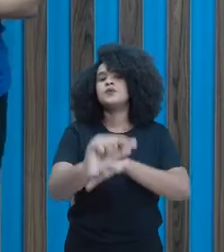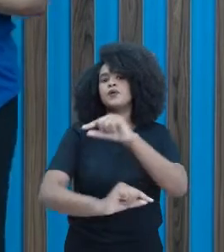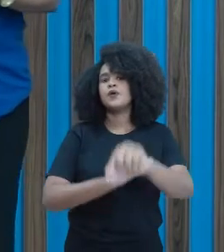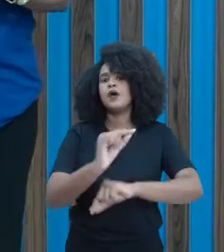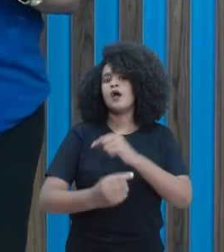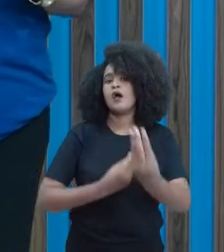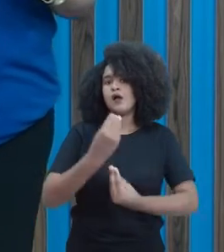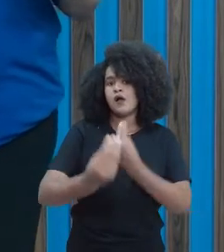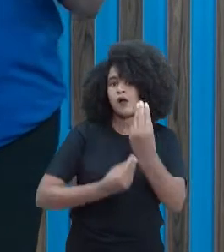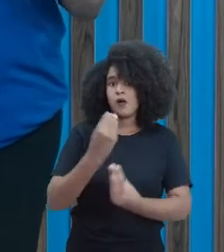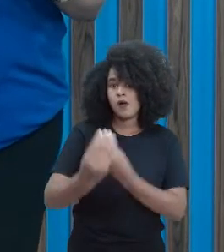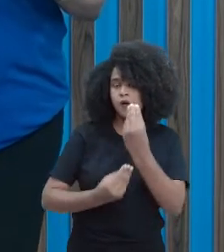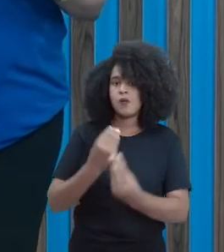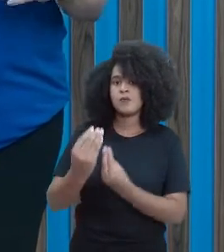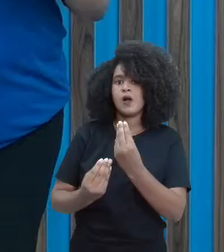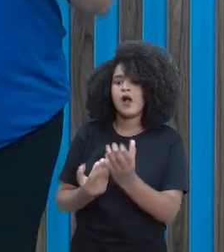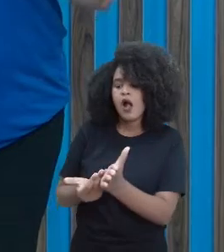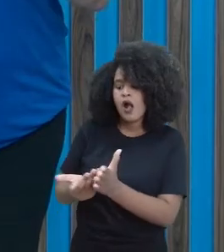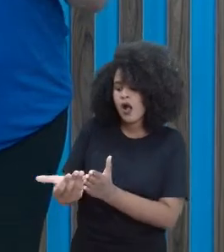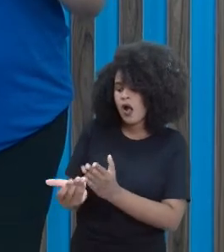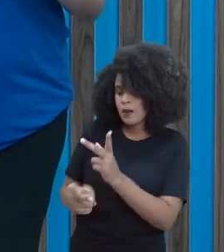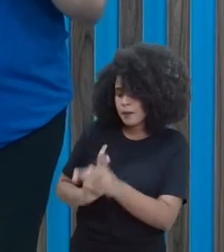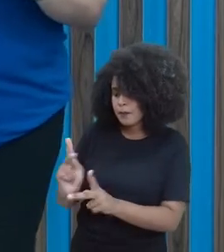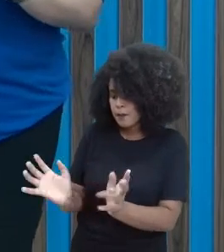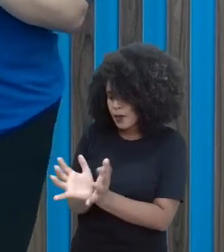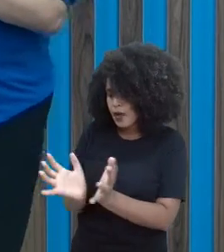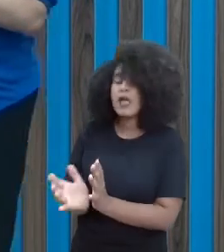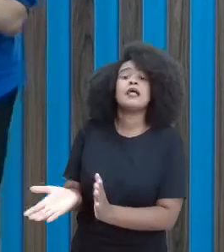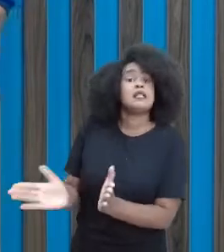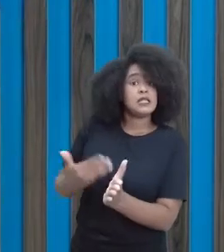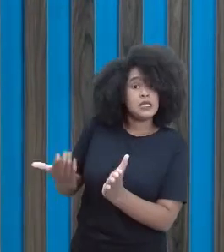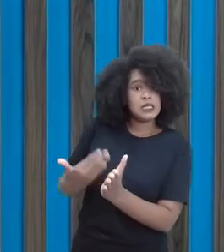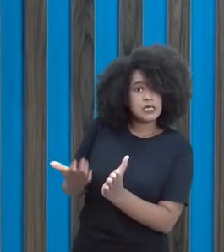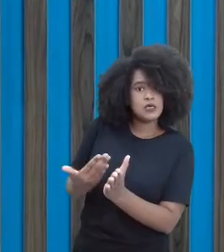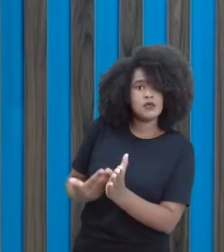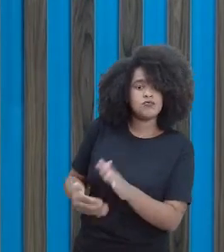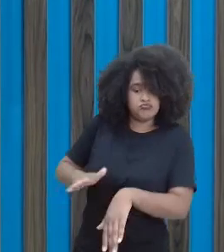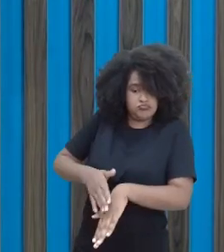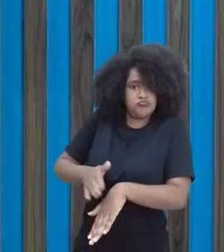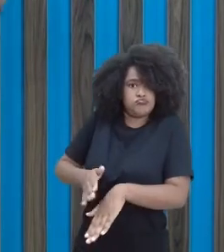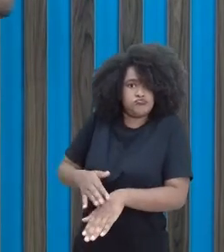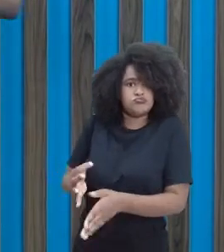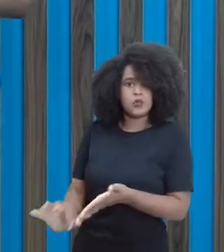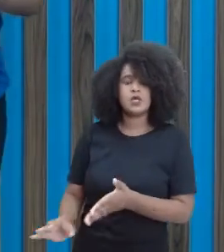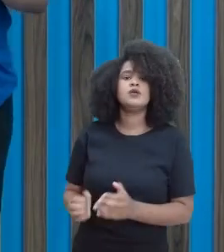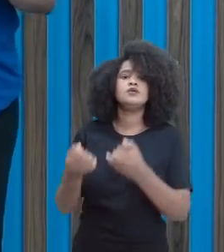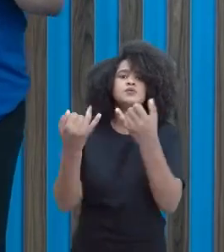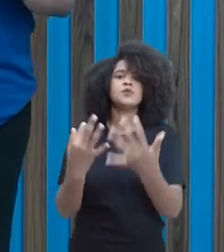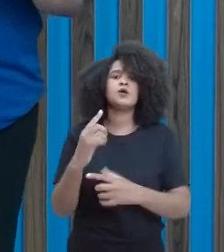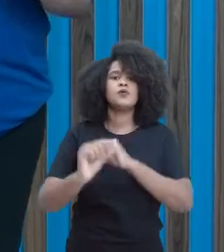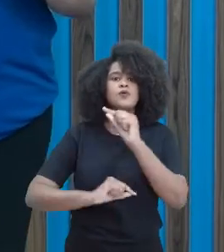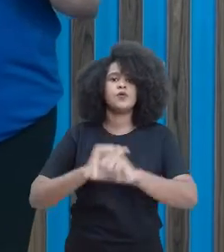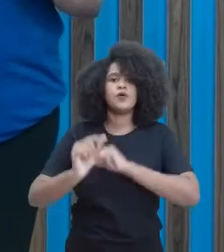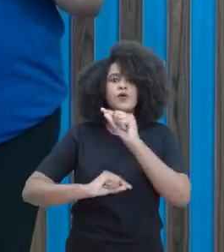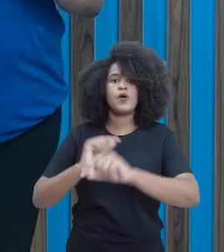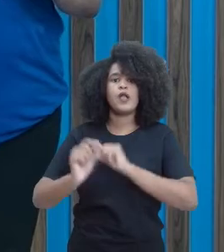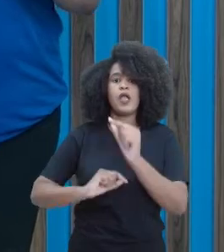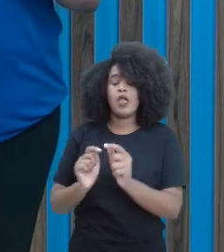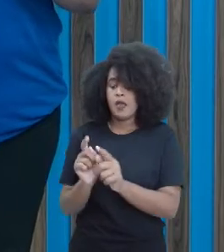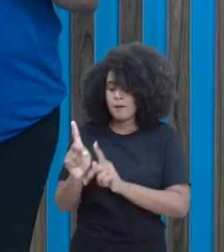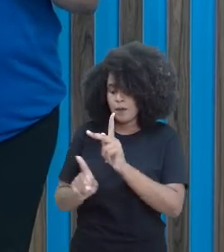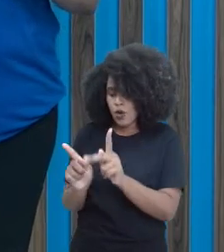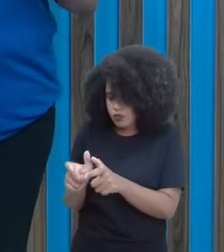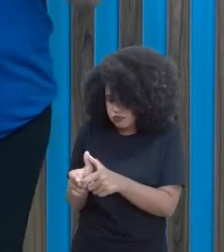princípio da população. Era um livro dele que ele publicou na época, e ele falava muito sobre crescimento rápido da